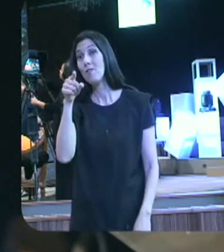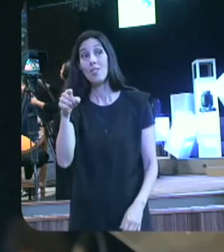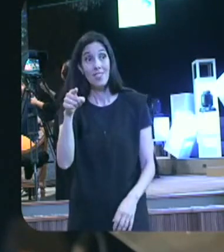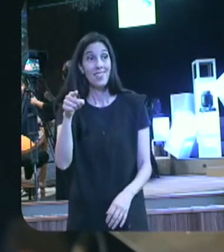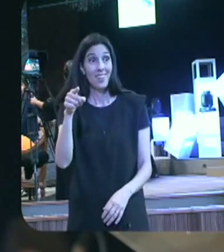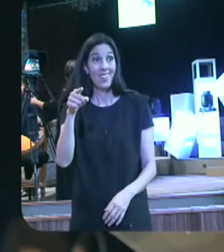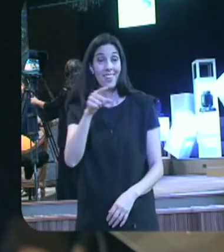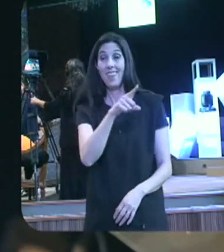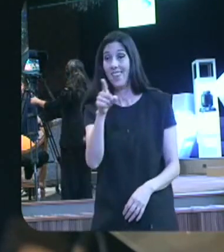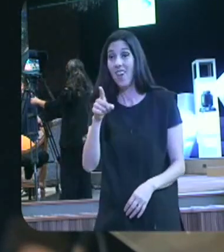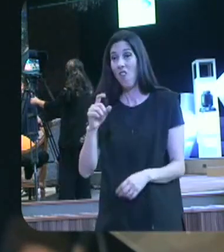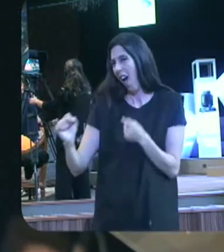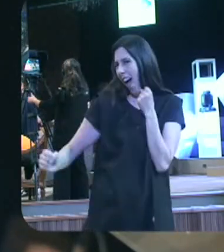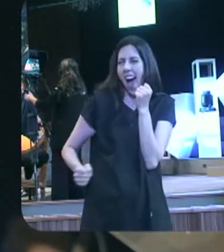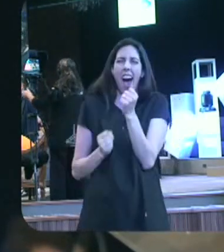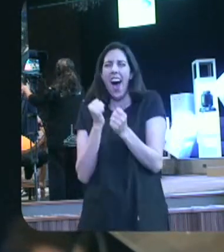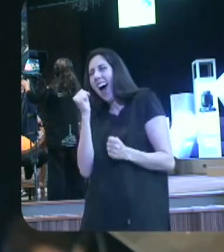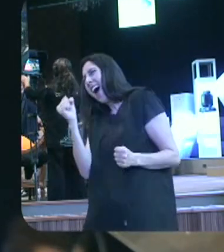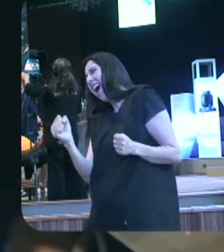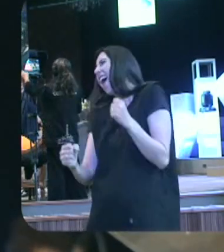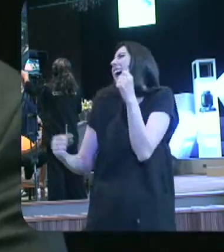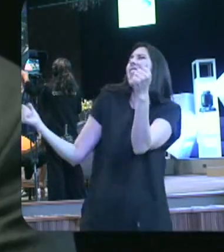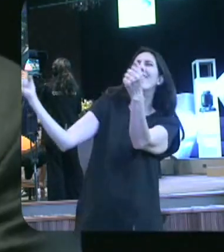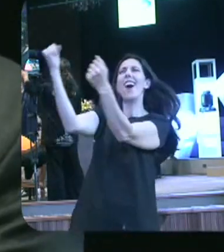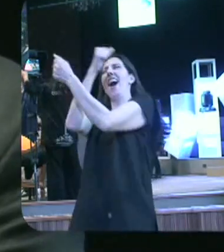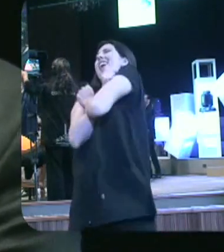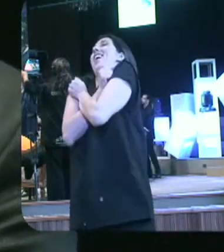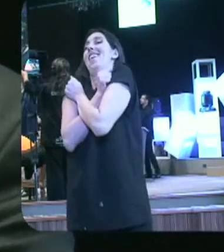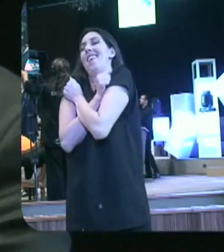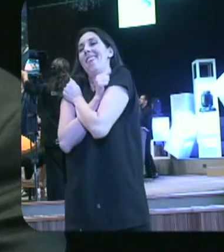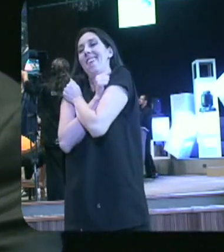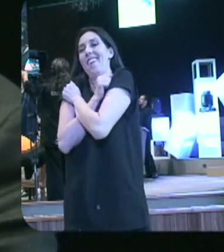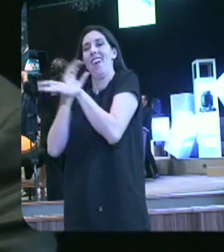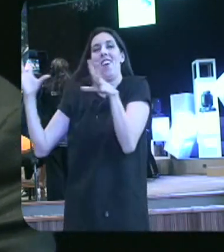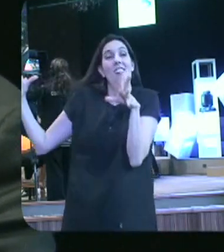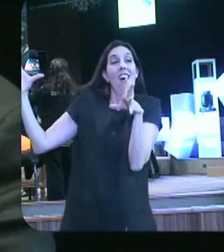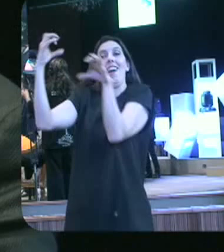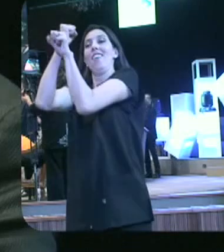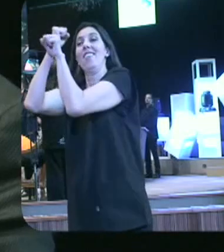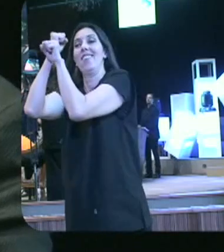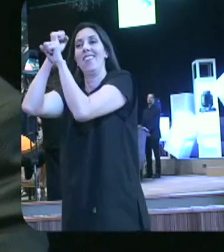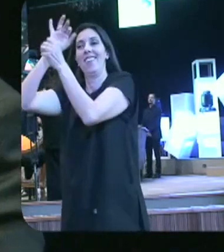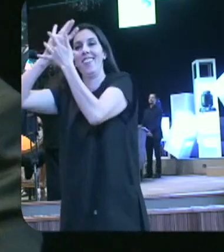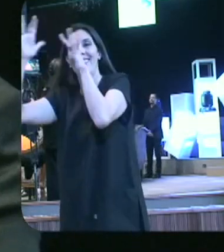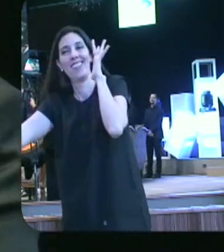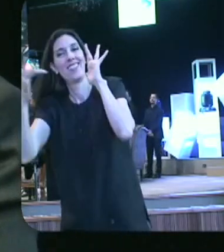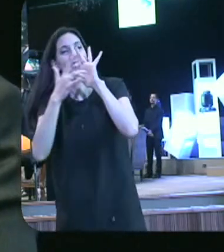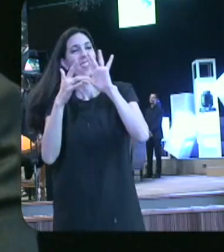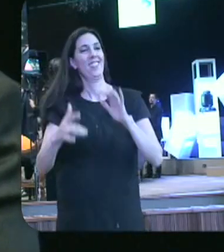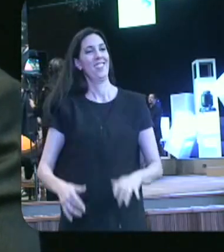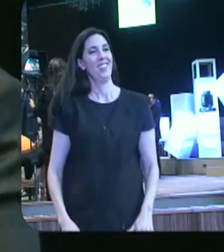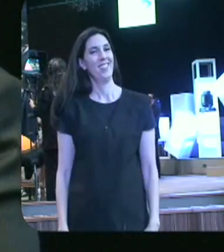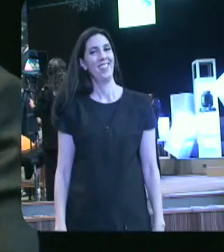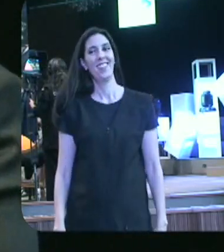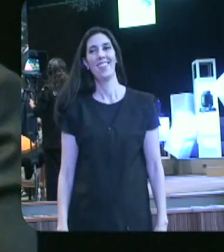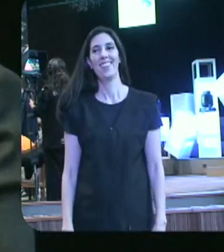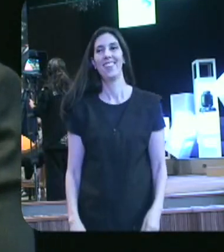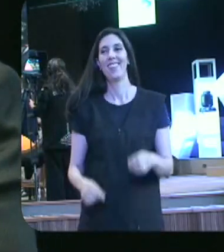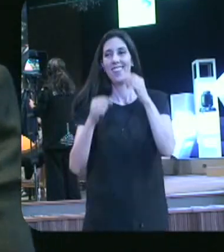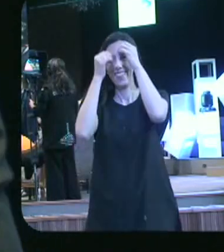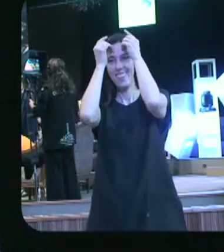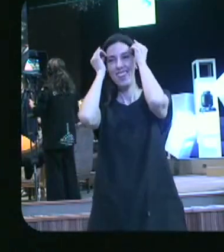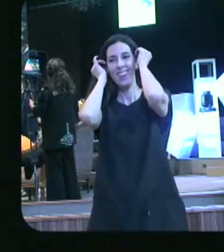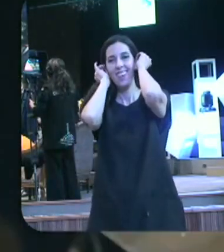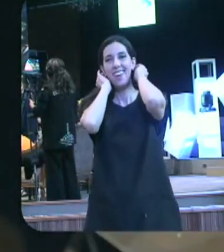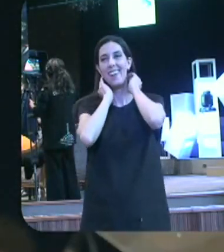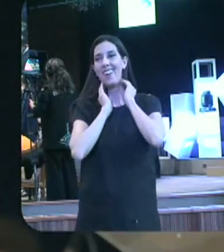dele, e vai ser abraçado por ele, vai ser tocado por ele. Agora